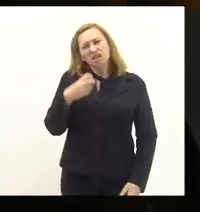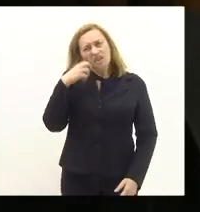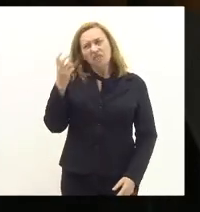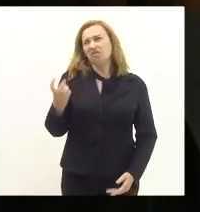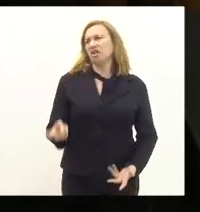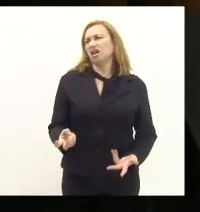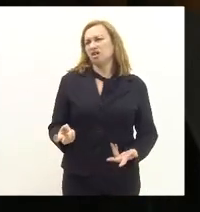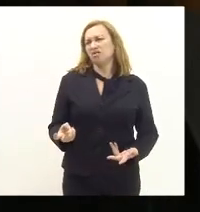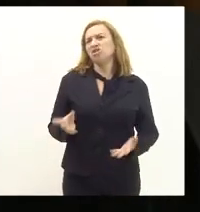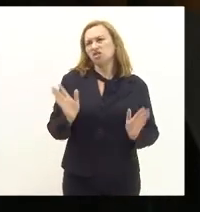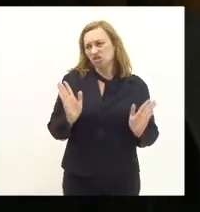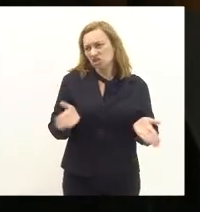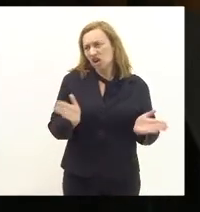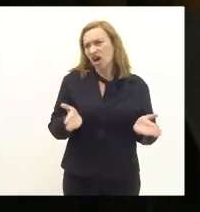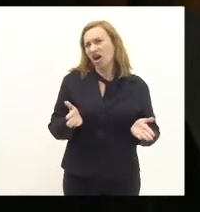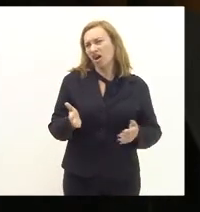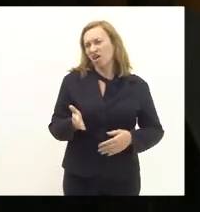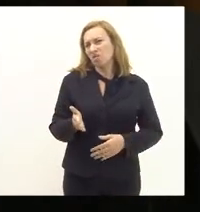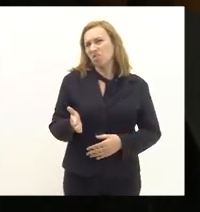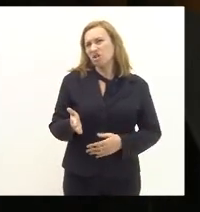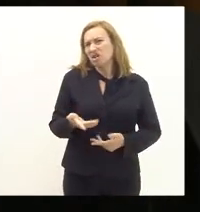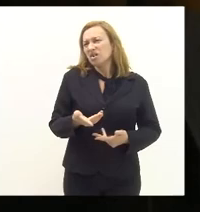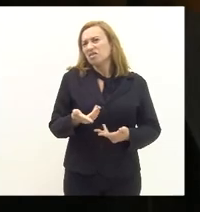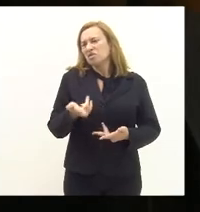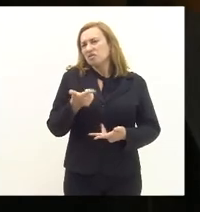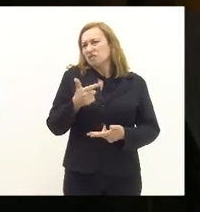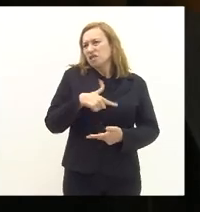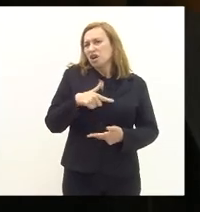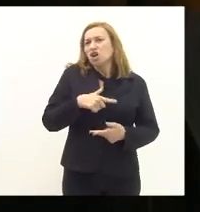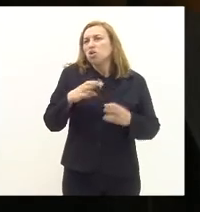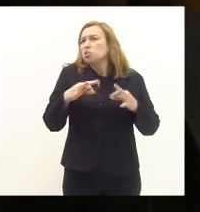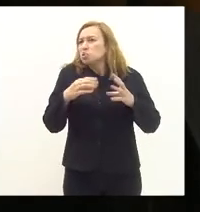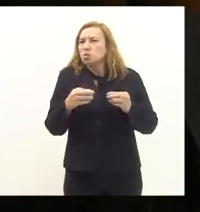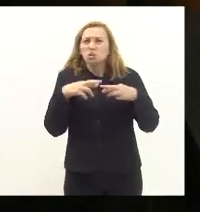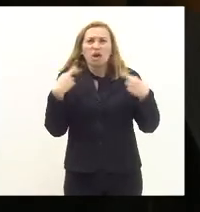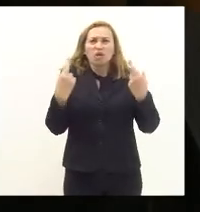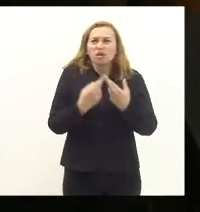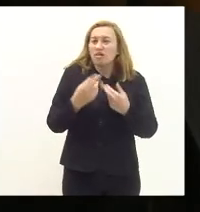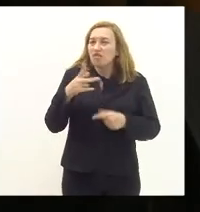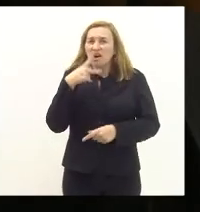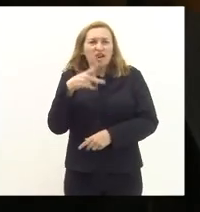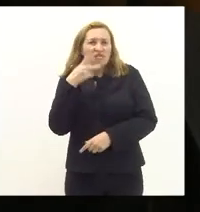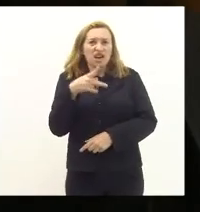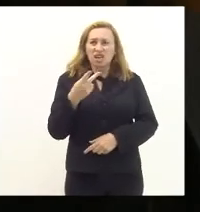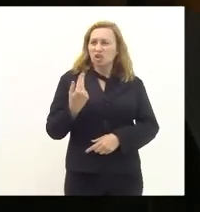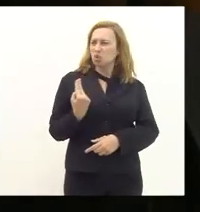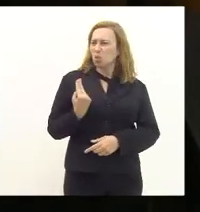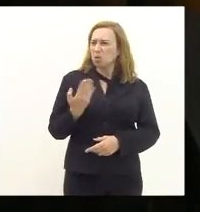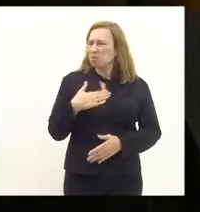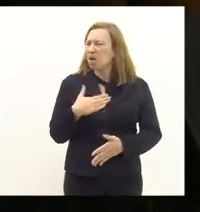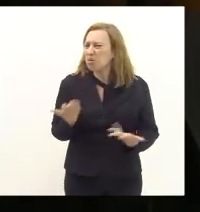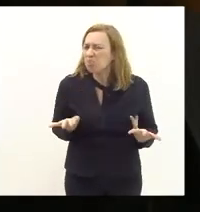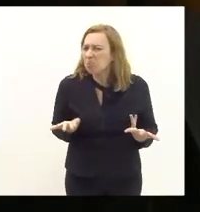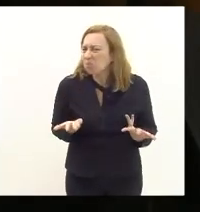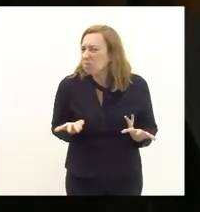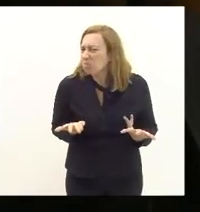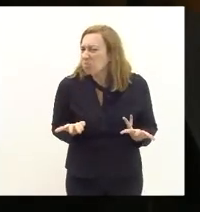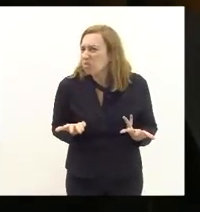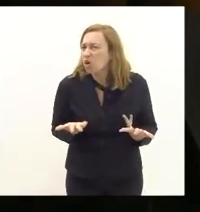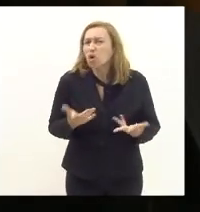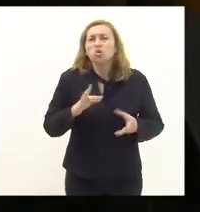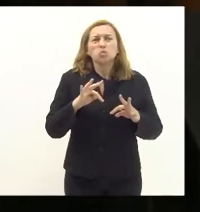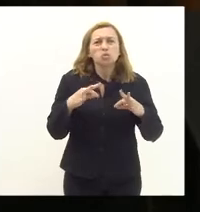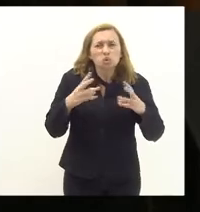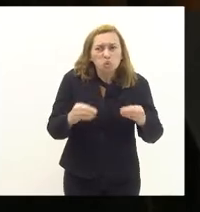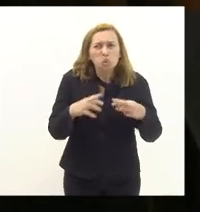virou baixaria tudo que é reunião o senhor citar o meu nome. Tudo que é reunião,